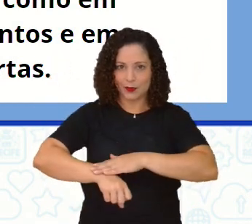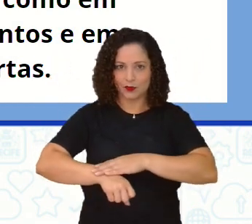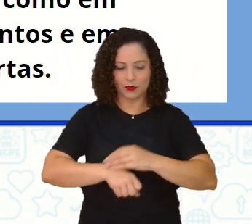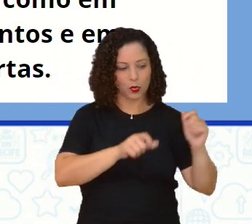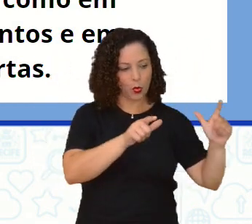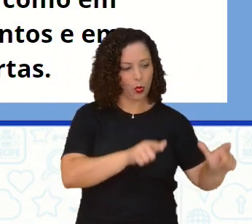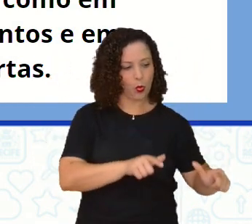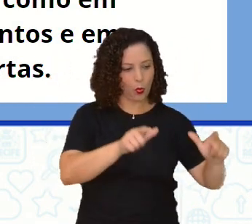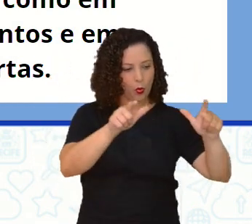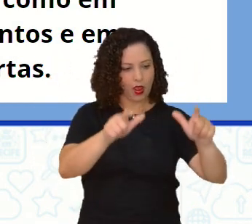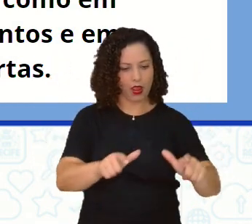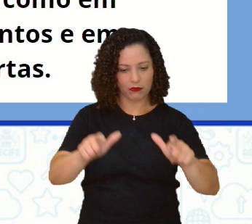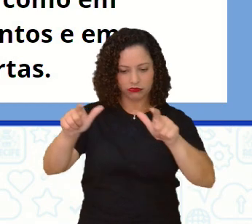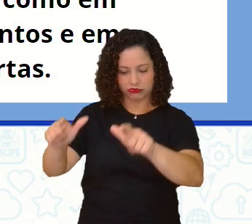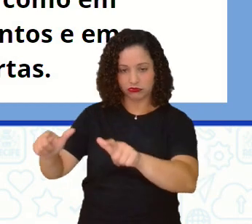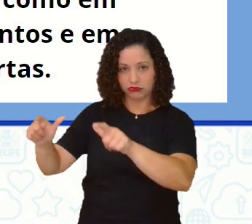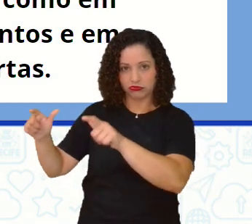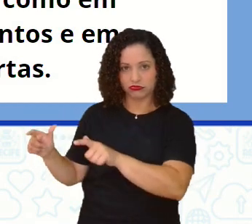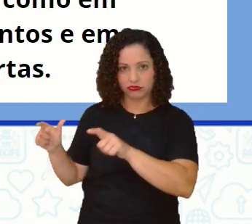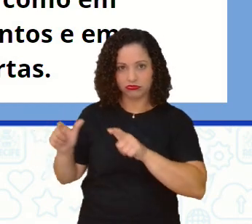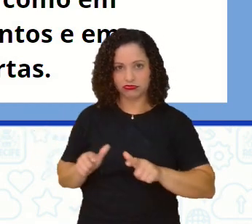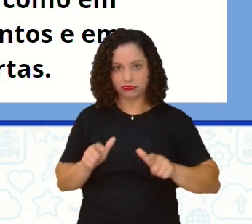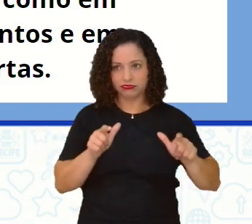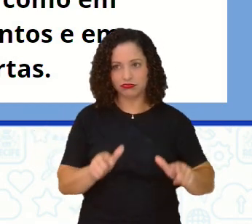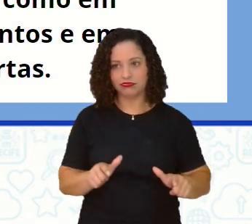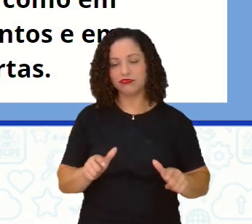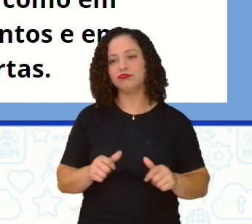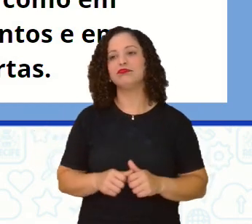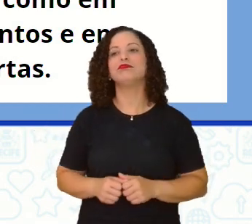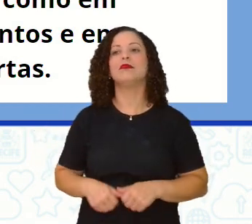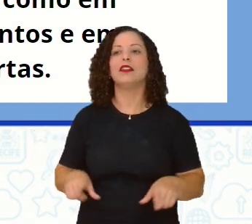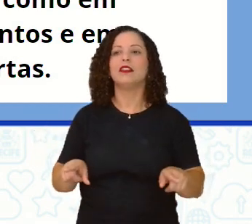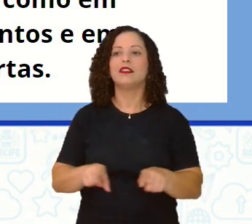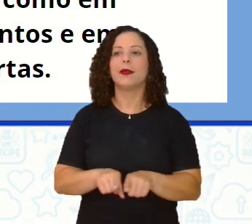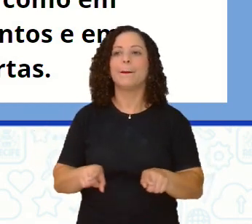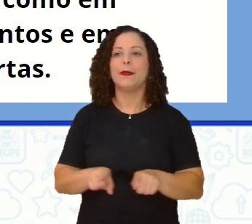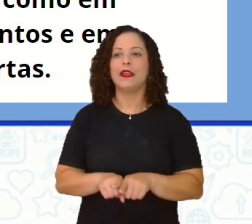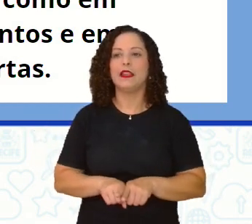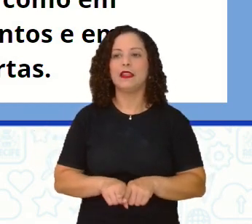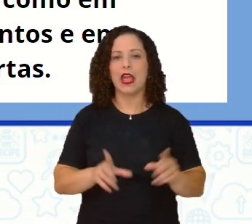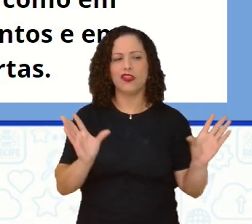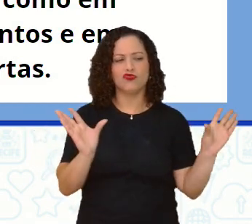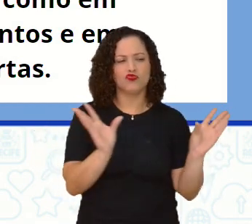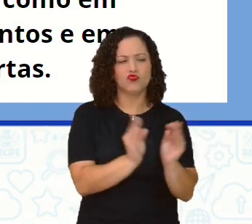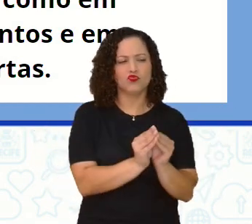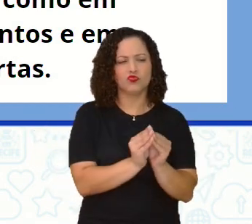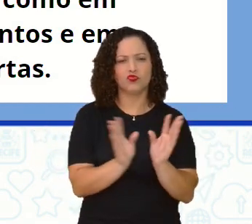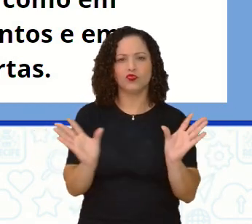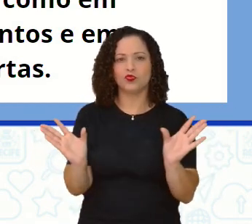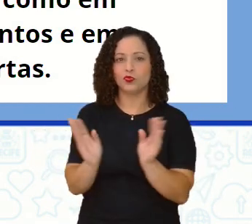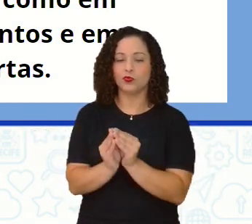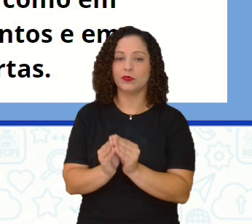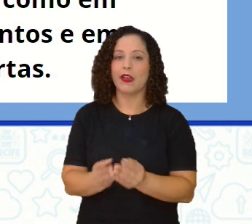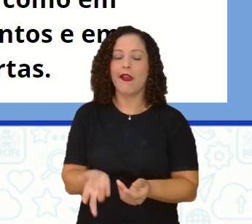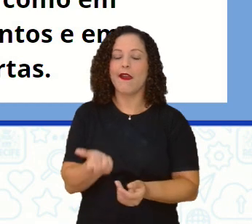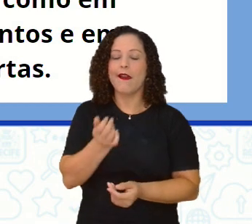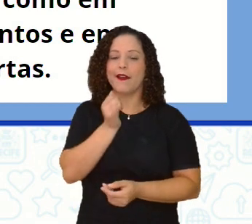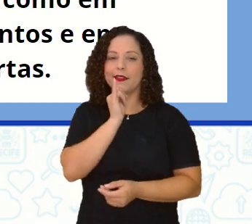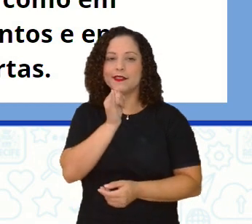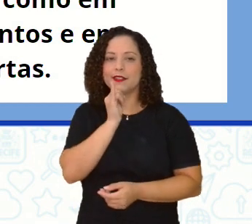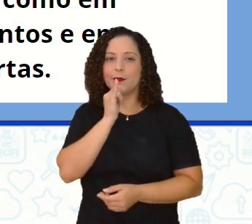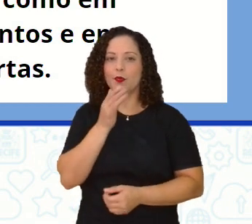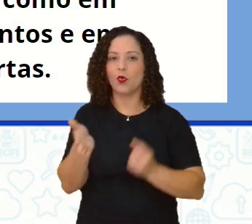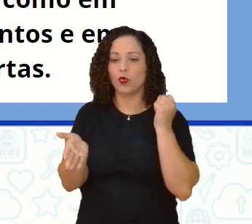é, advérbio de lugar, não é, justapostos, colocados juntos, como em documentos, em cartas,